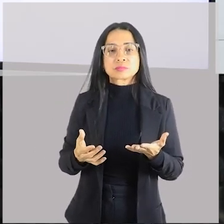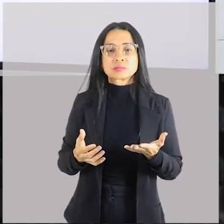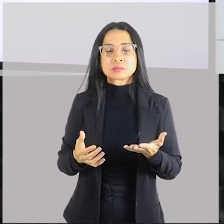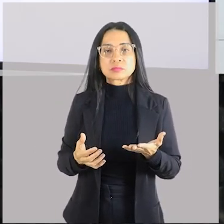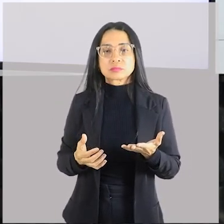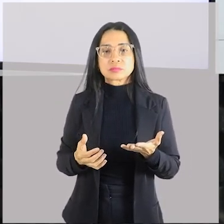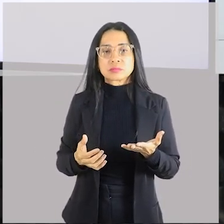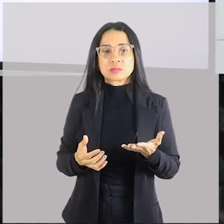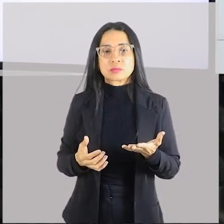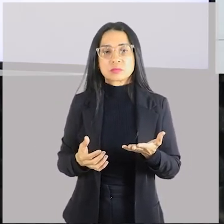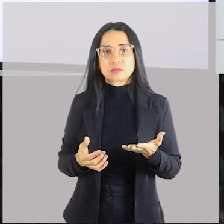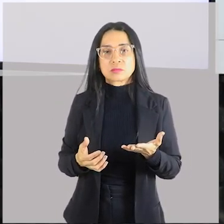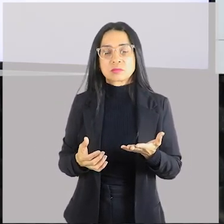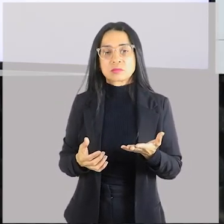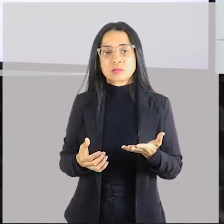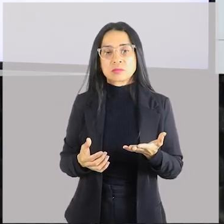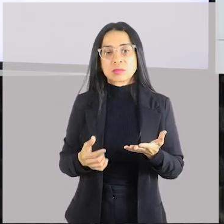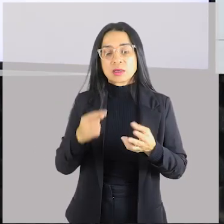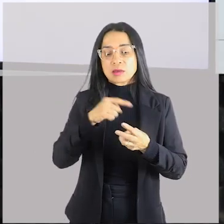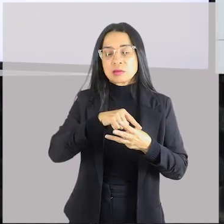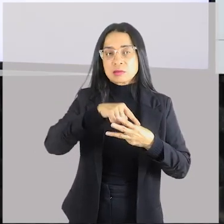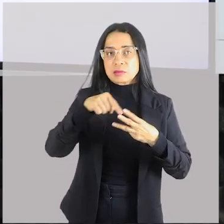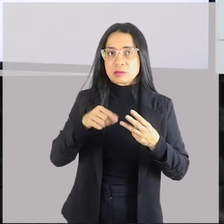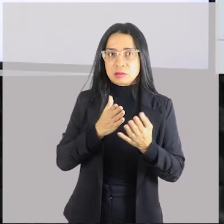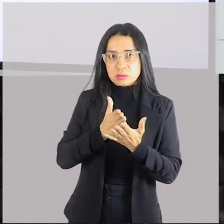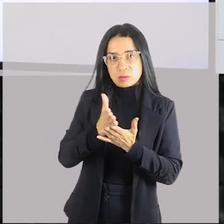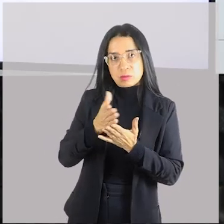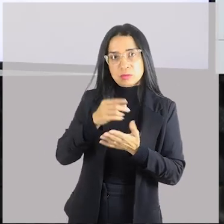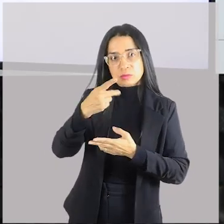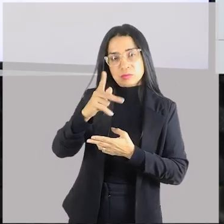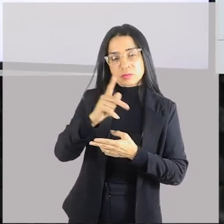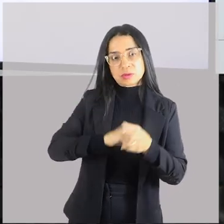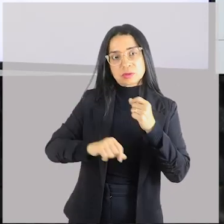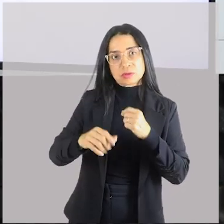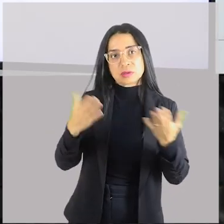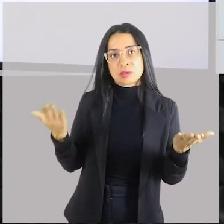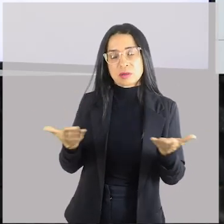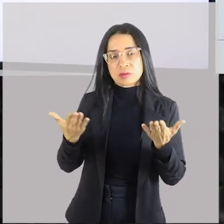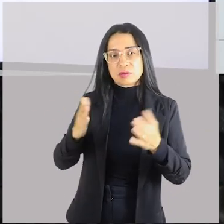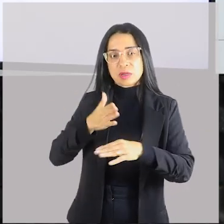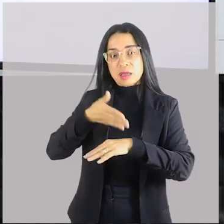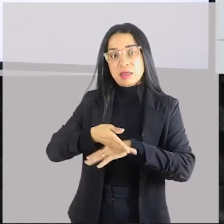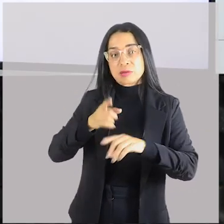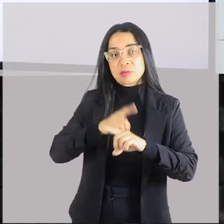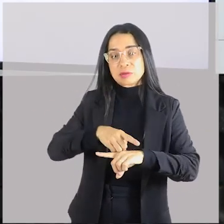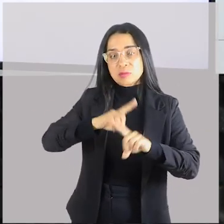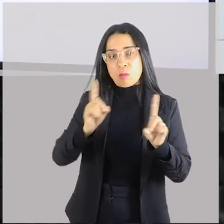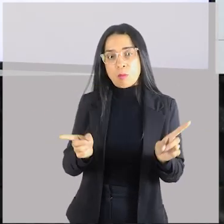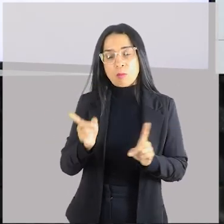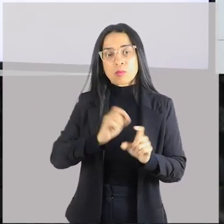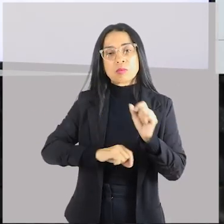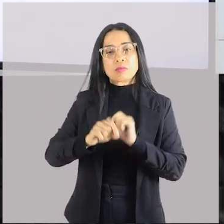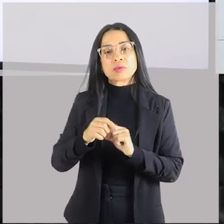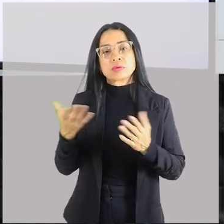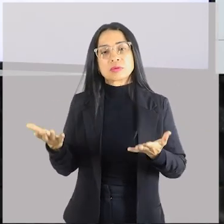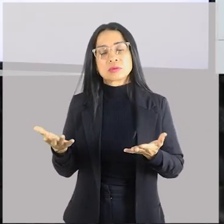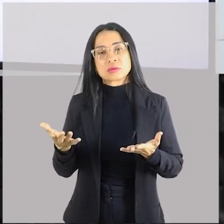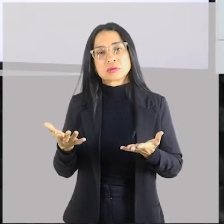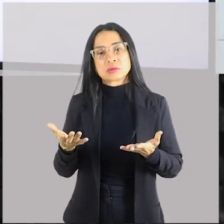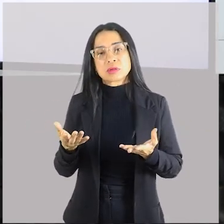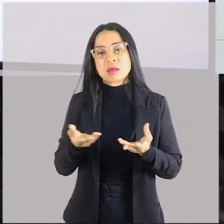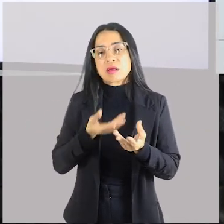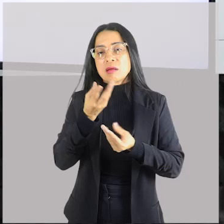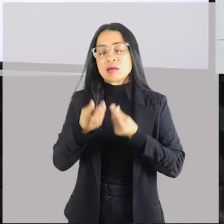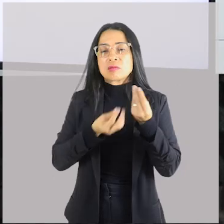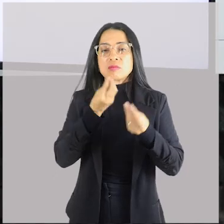hanry Mati então dei três nores para vocês agora a gente entra num dos mais controversos uma das mais controversas formas de